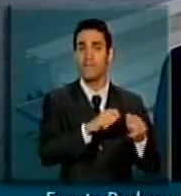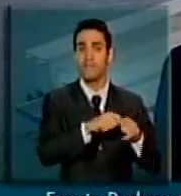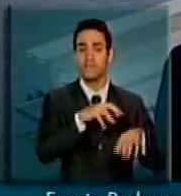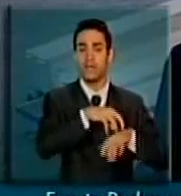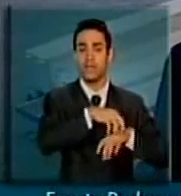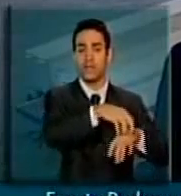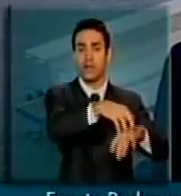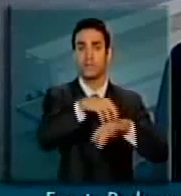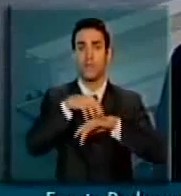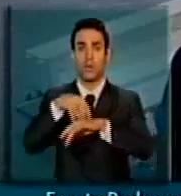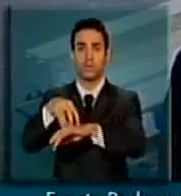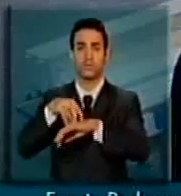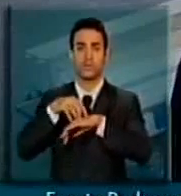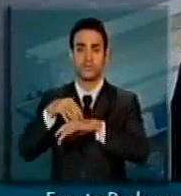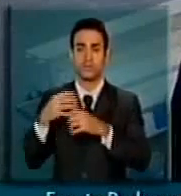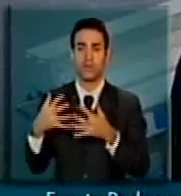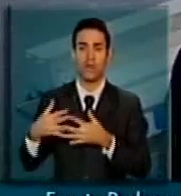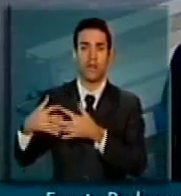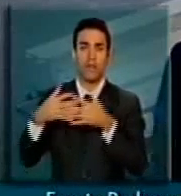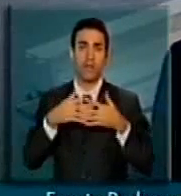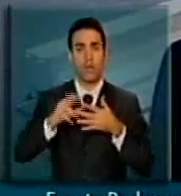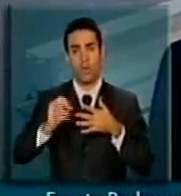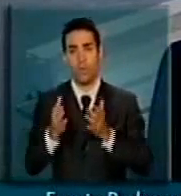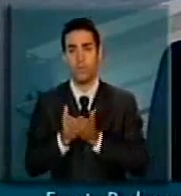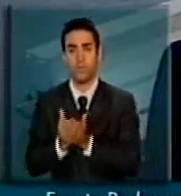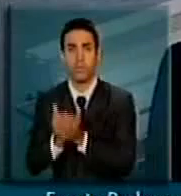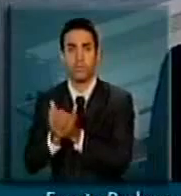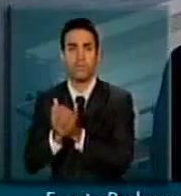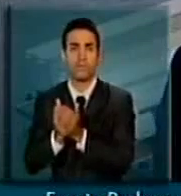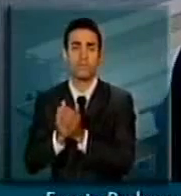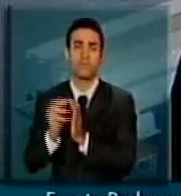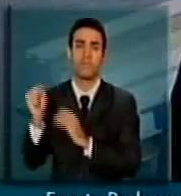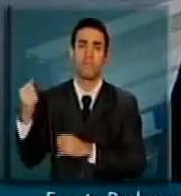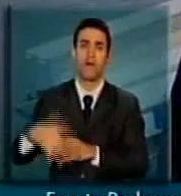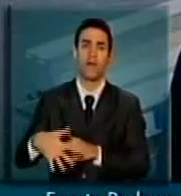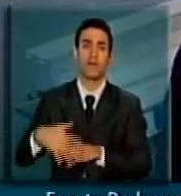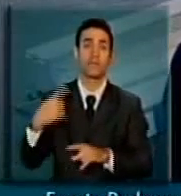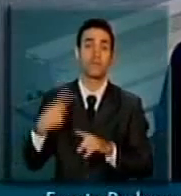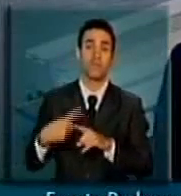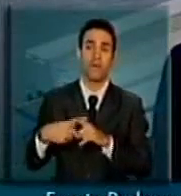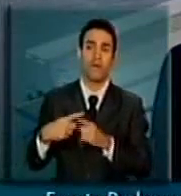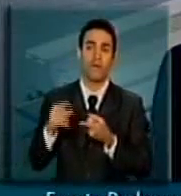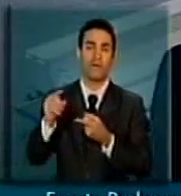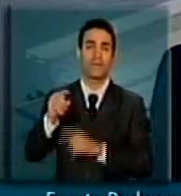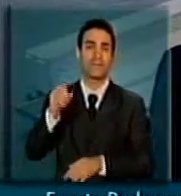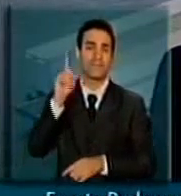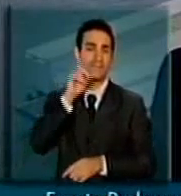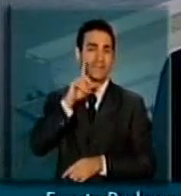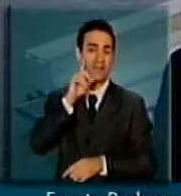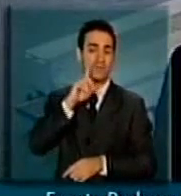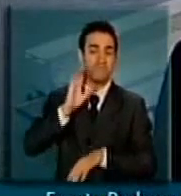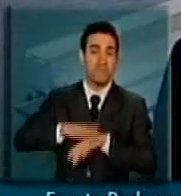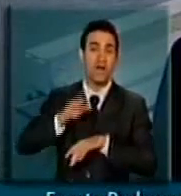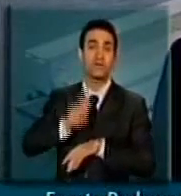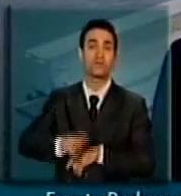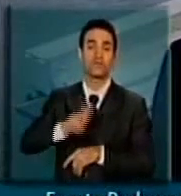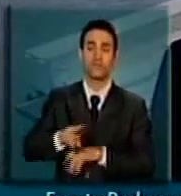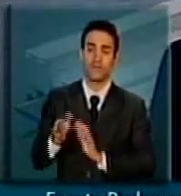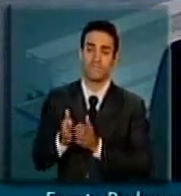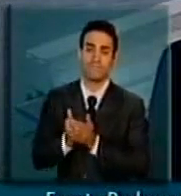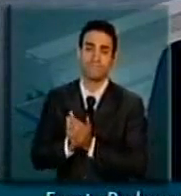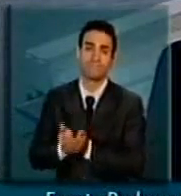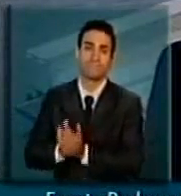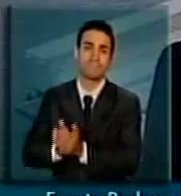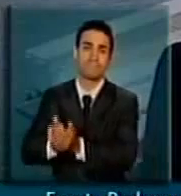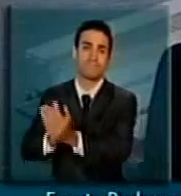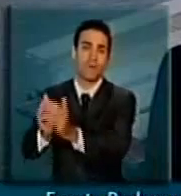logístico é mais barato, mais baixo, por conta da opção pelas hidrovias. No Brasil, movimenta-se